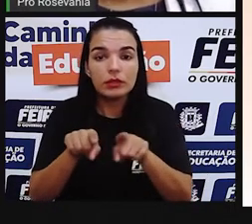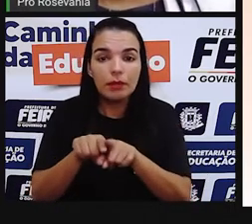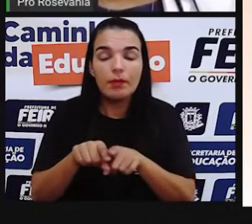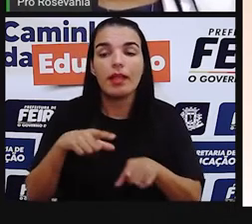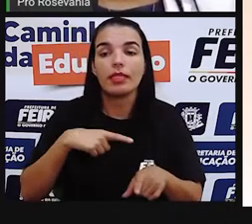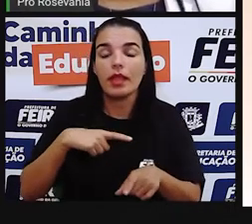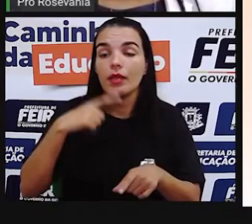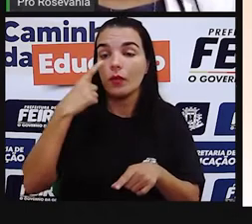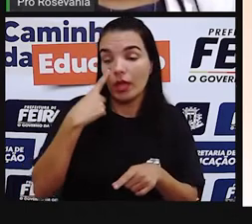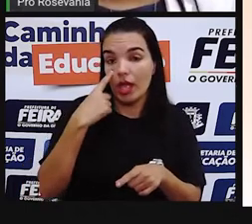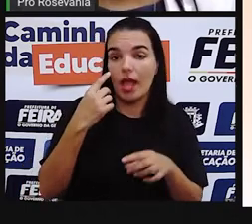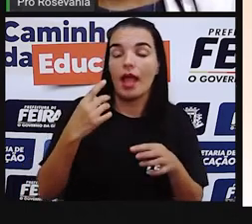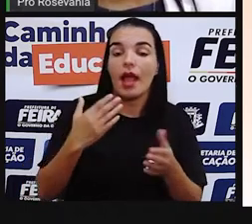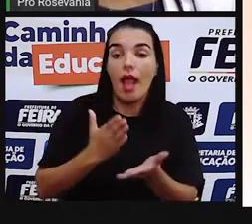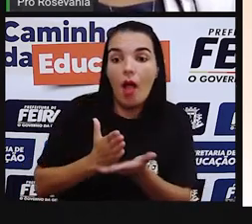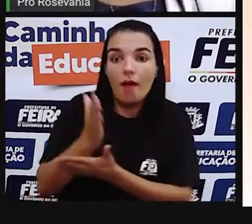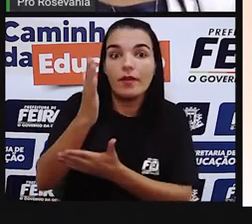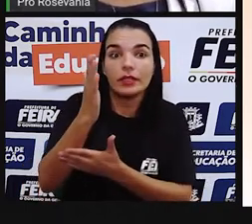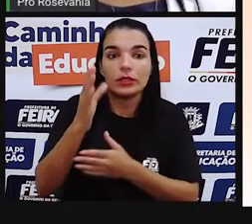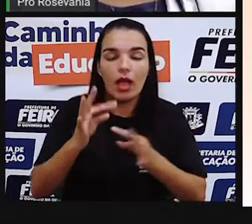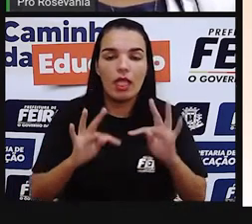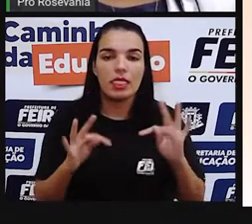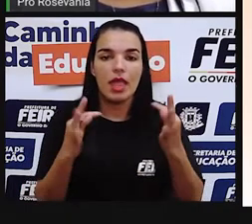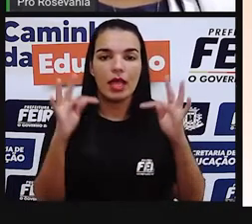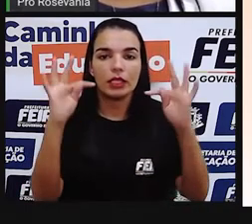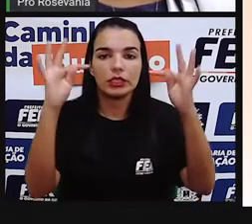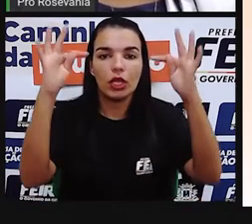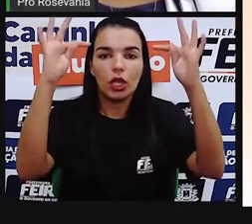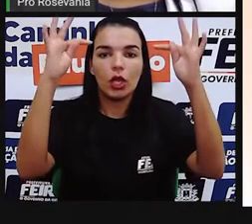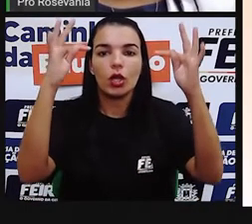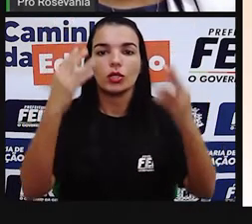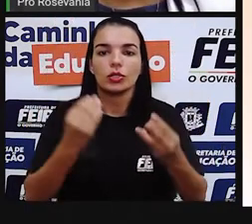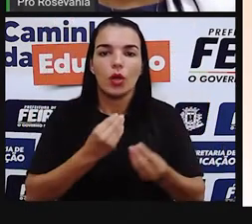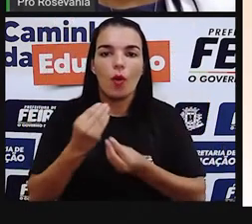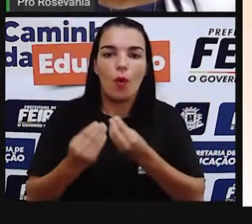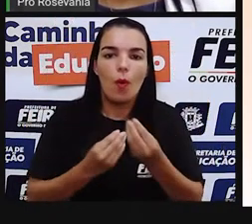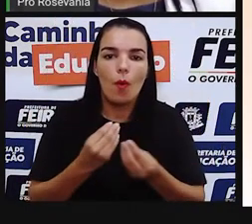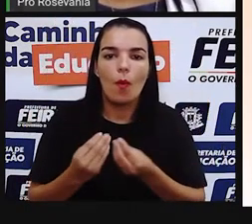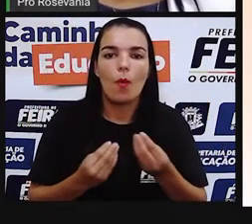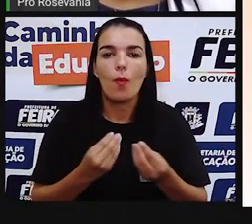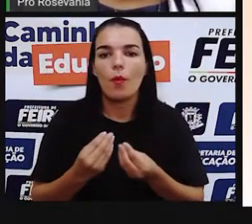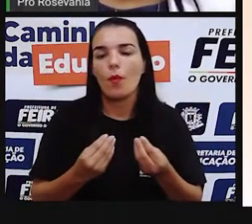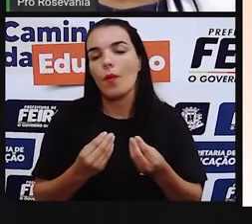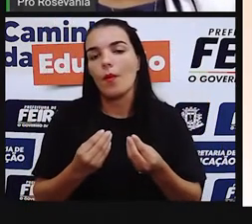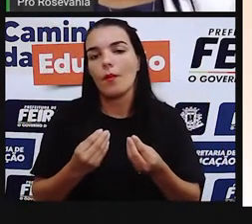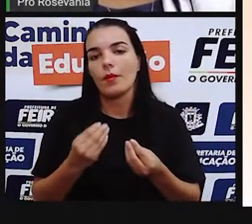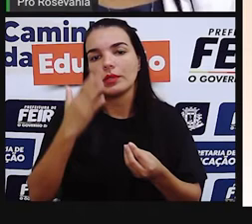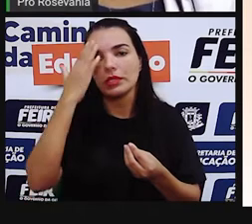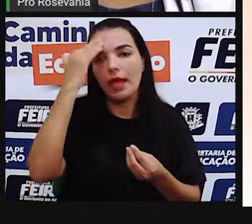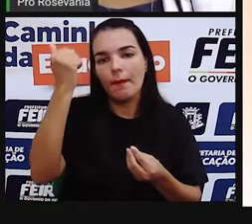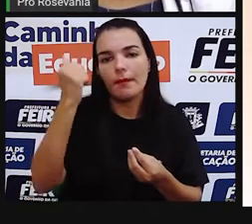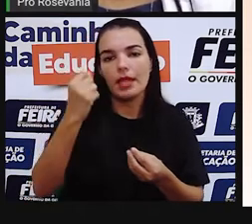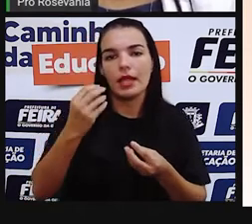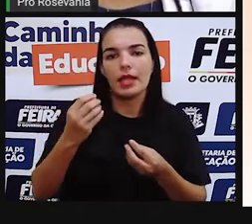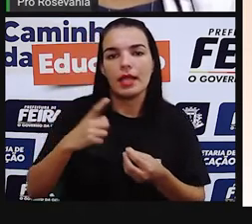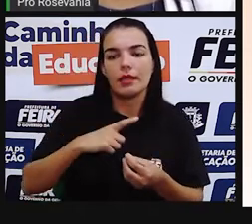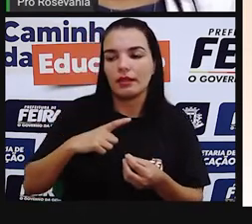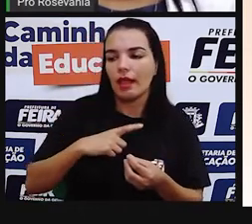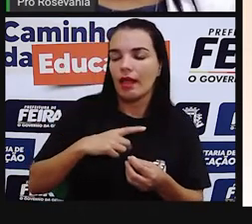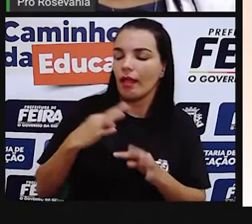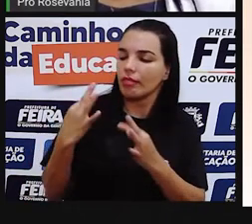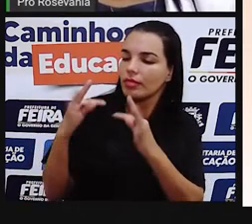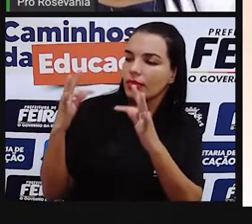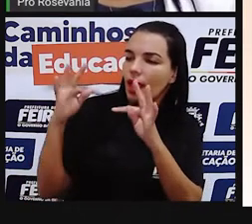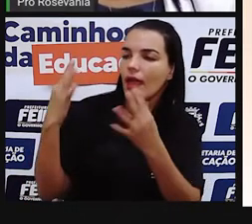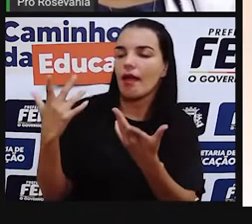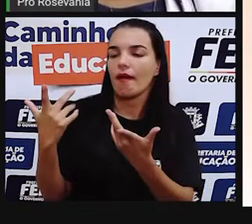avanços tecnológicos, que podem se inventar, né, novos tipos de alimentos, novos aparelhos para produzir mais rápido, novas técnicas,